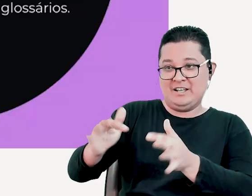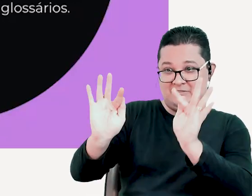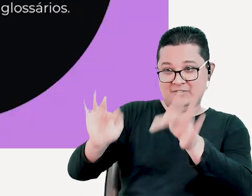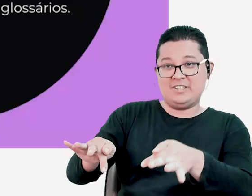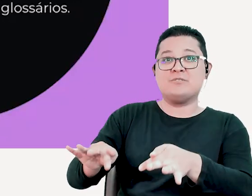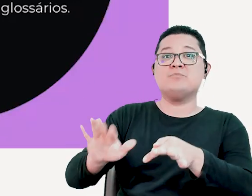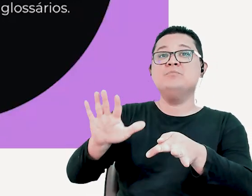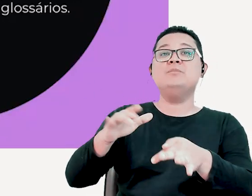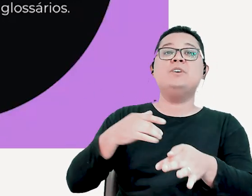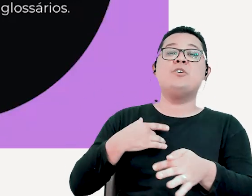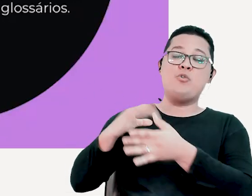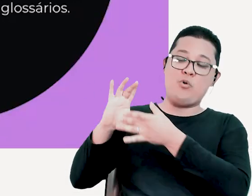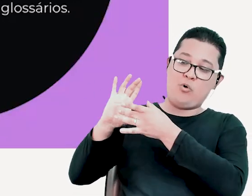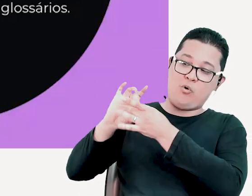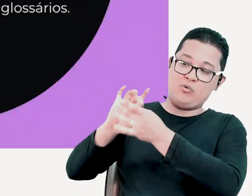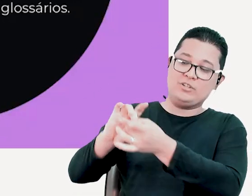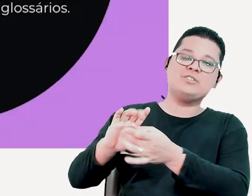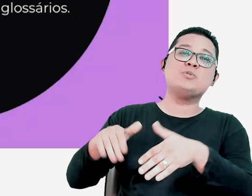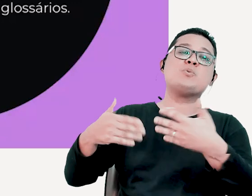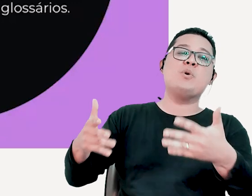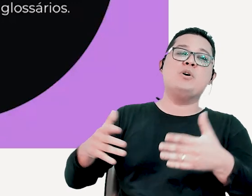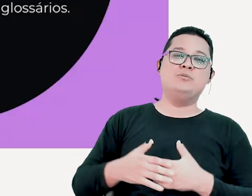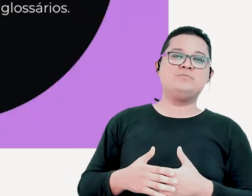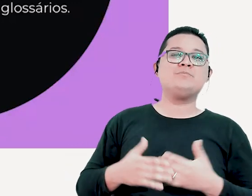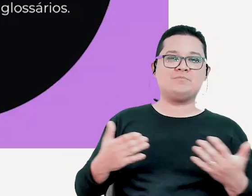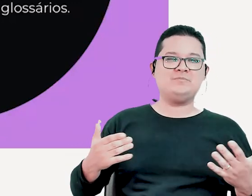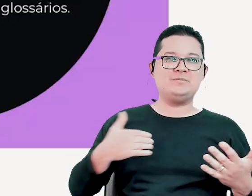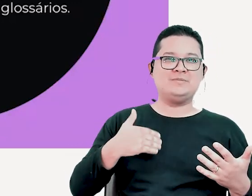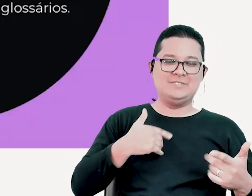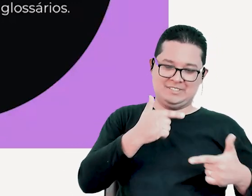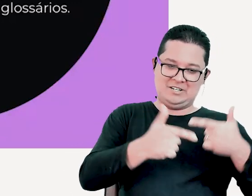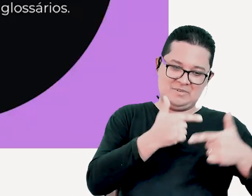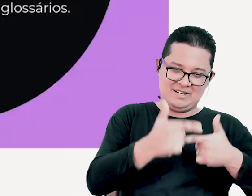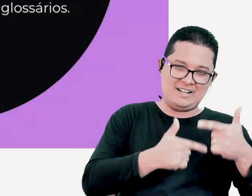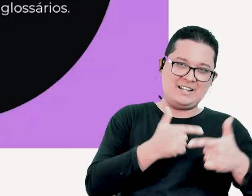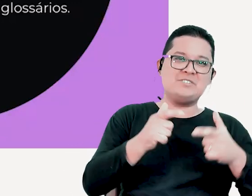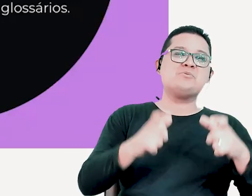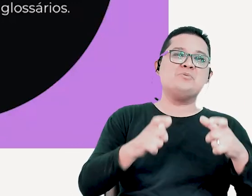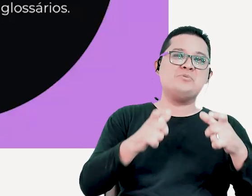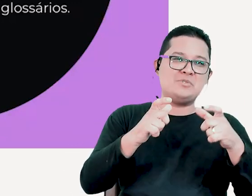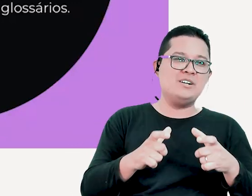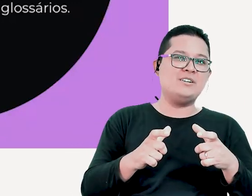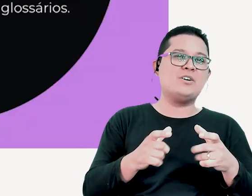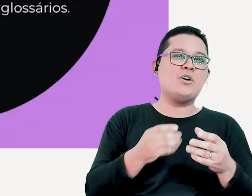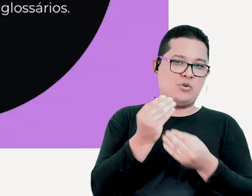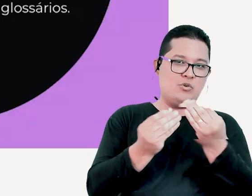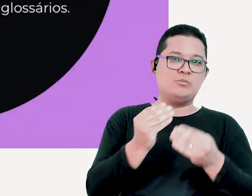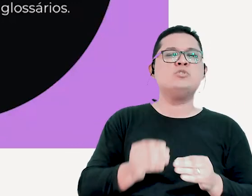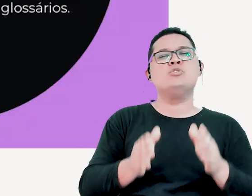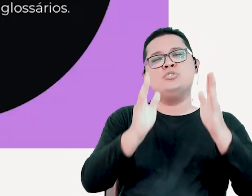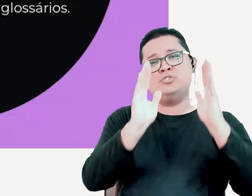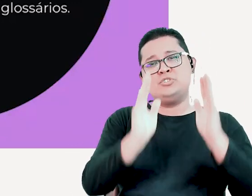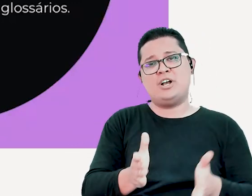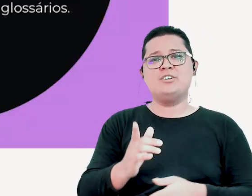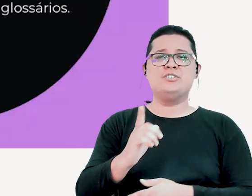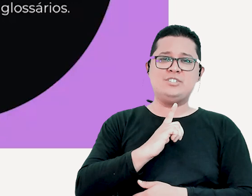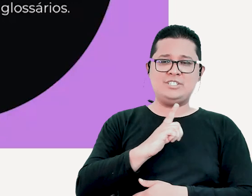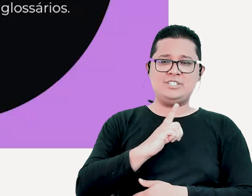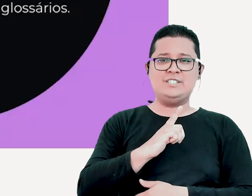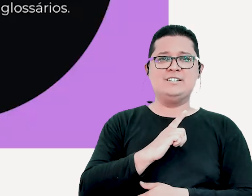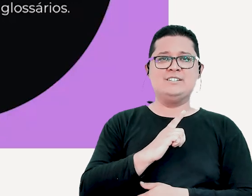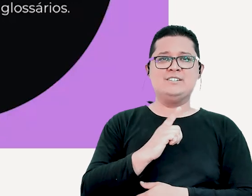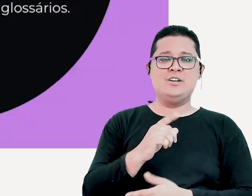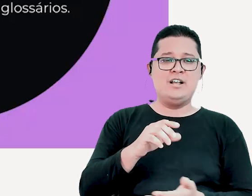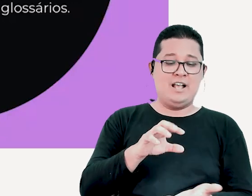conheci o Content Ops nos lugares que eu trabalhei, né? Então, assim, já existia uma área dedicada aí ao Design Ops e